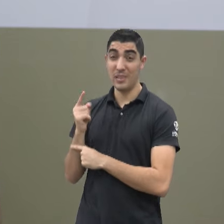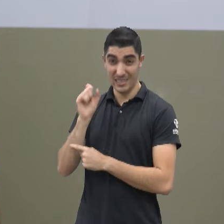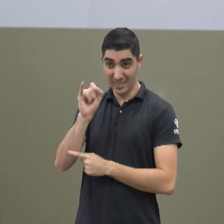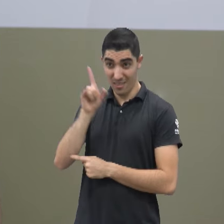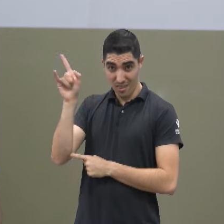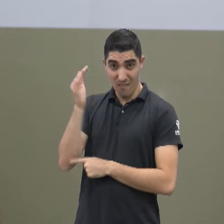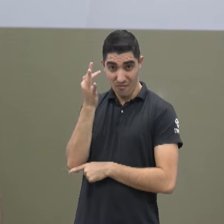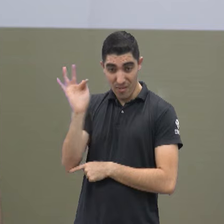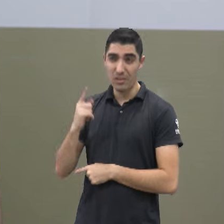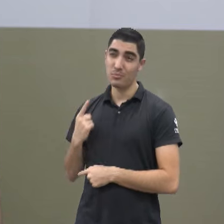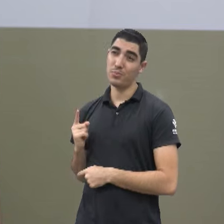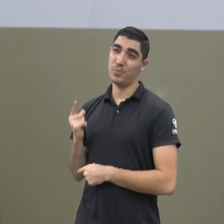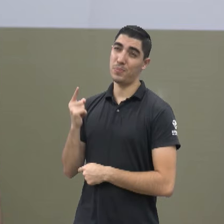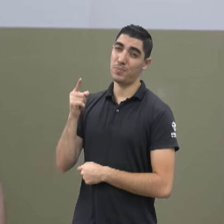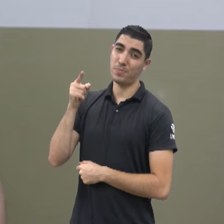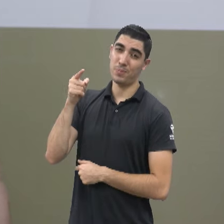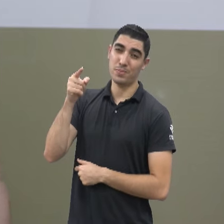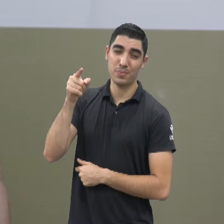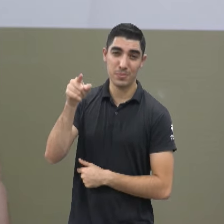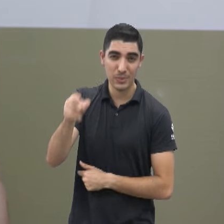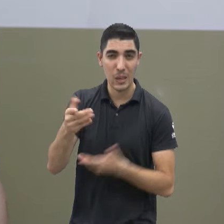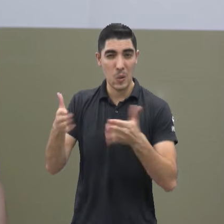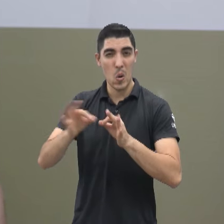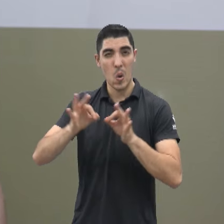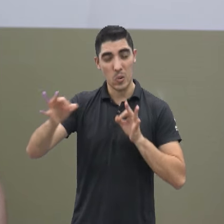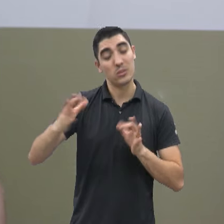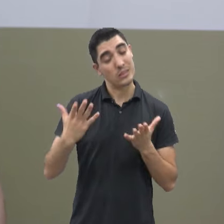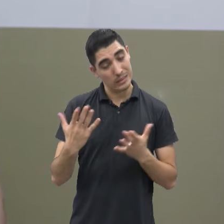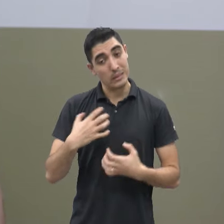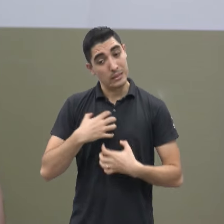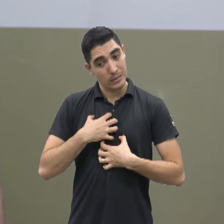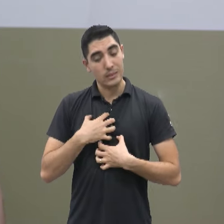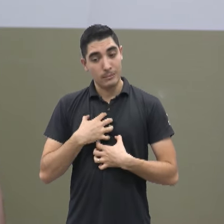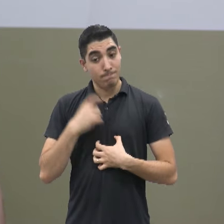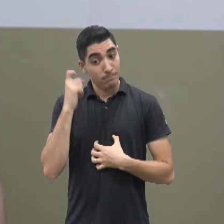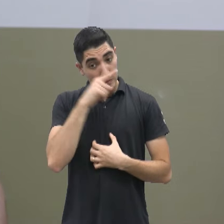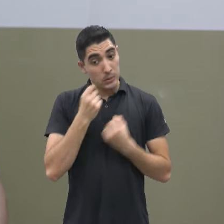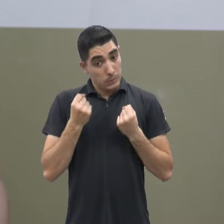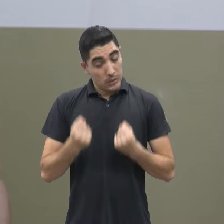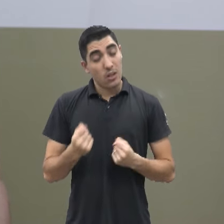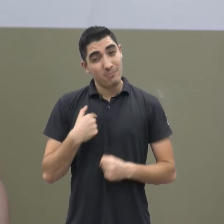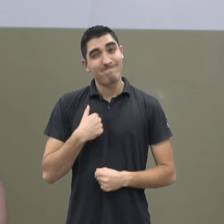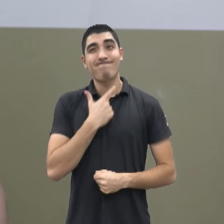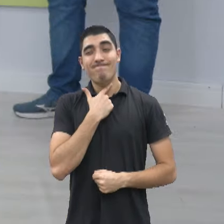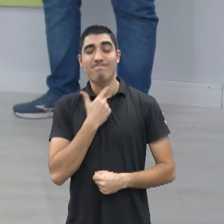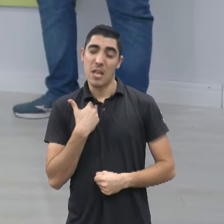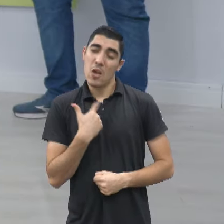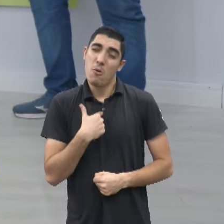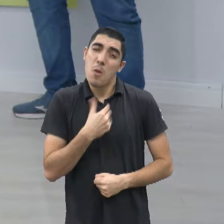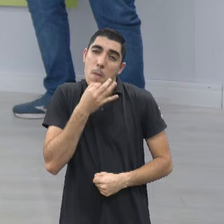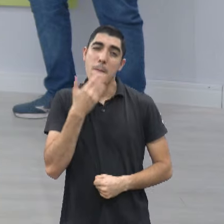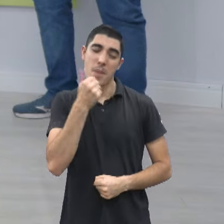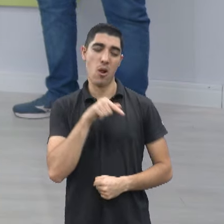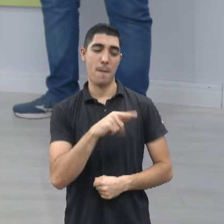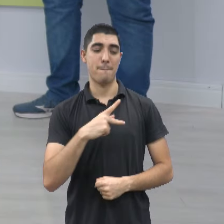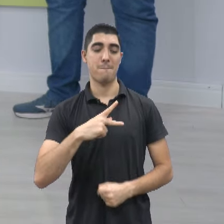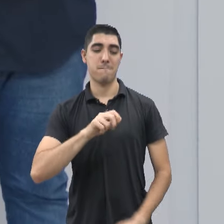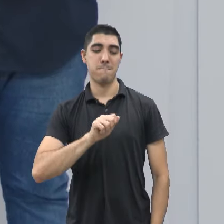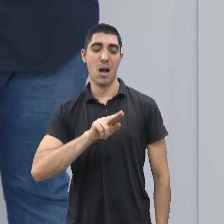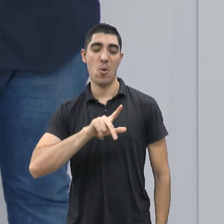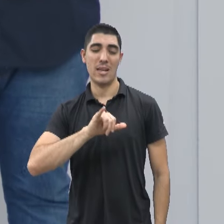tem jogo. Então realmente fica muito pesado. Então por esse aspecto eu gostaria que fosse Paulista. Você já adiantou aí, né, Reis? Então